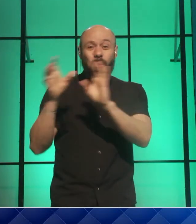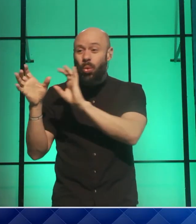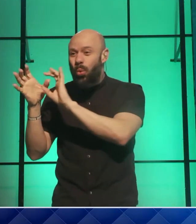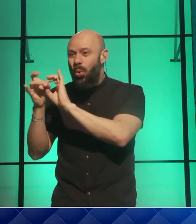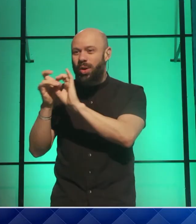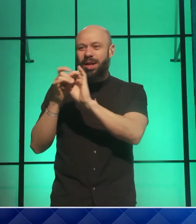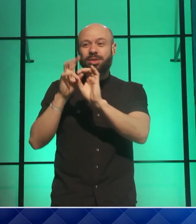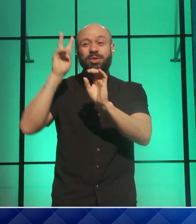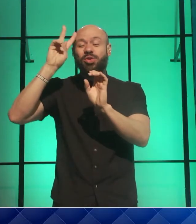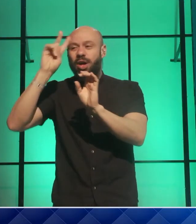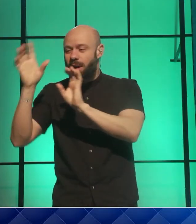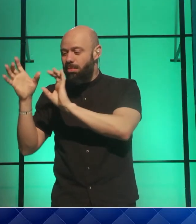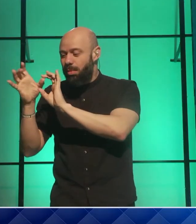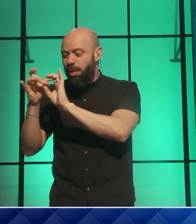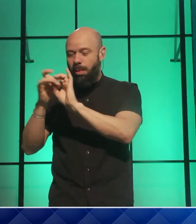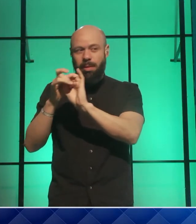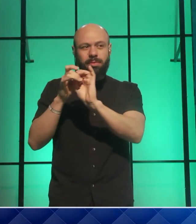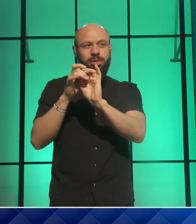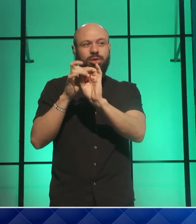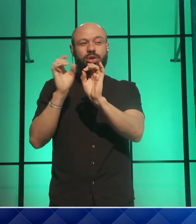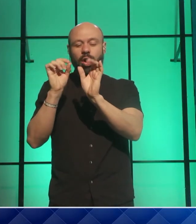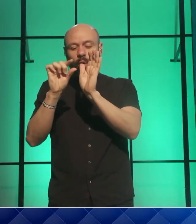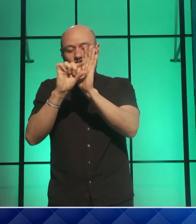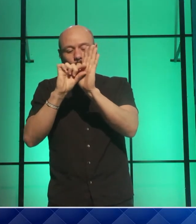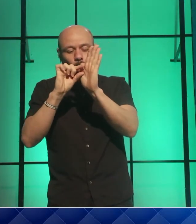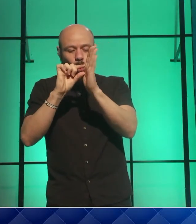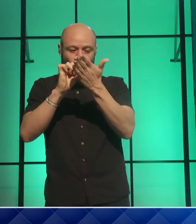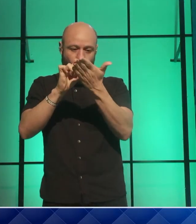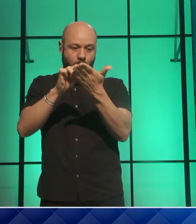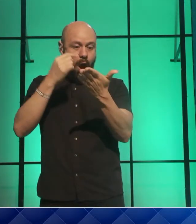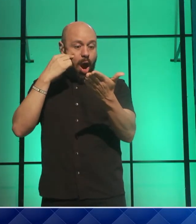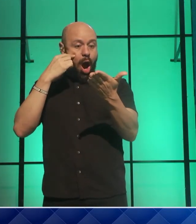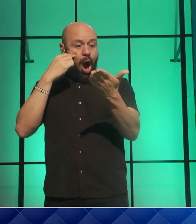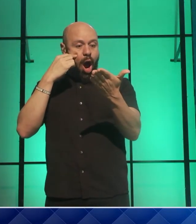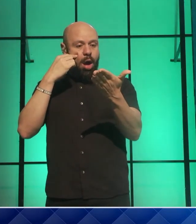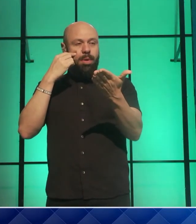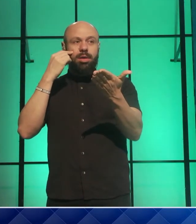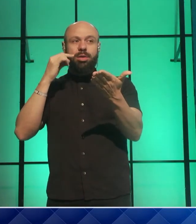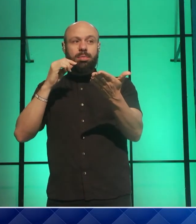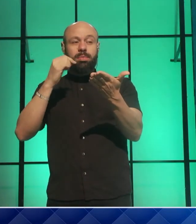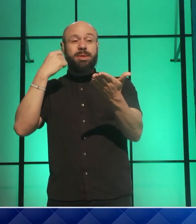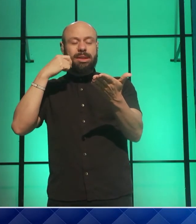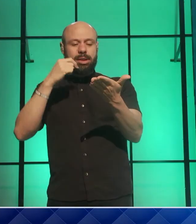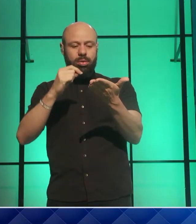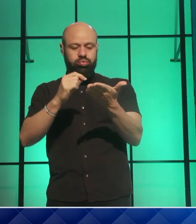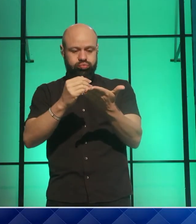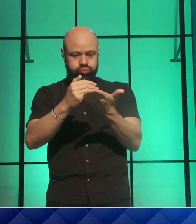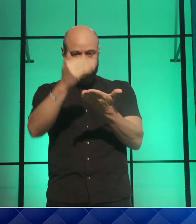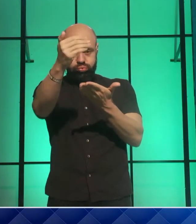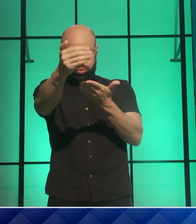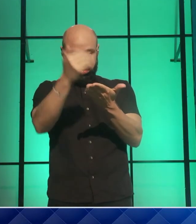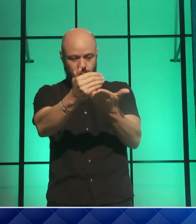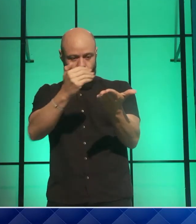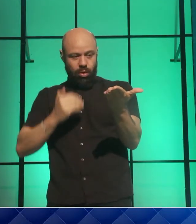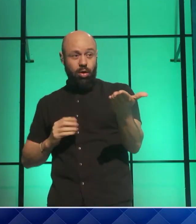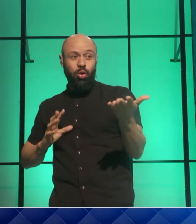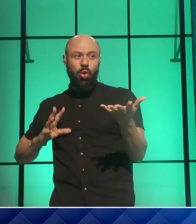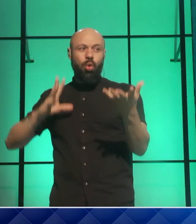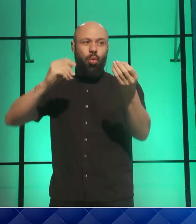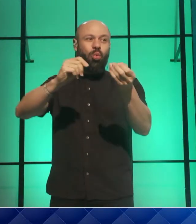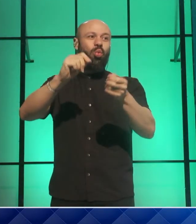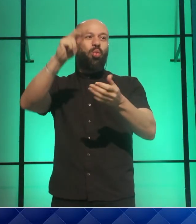mais amplo. Você não pode tirar um versículo isolado, uma frase isolada, porque uma frase isolada serve para qualquer